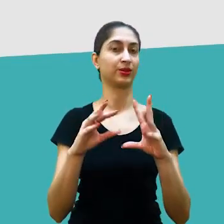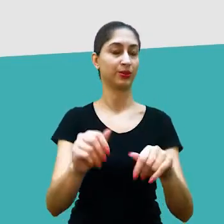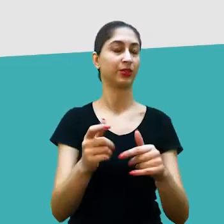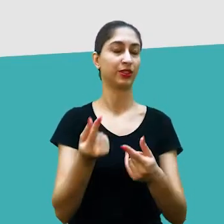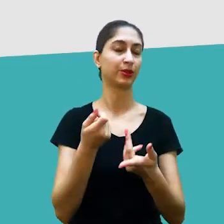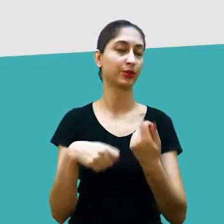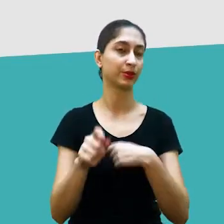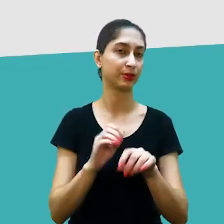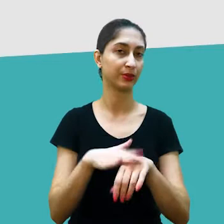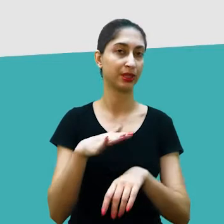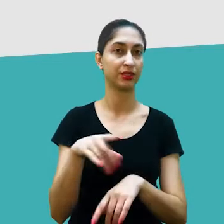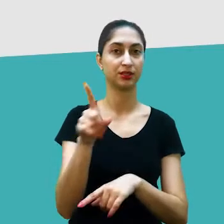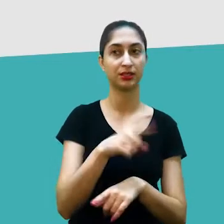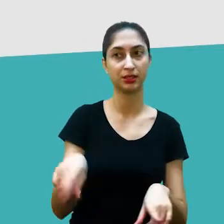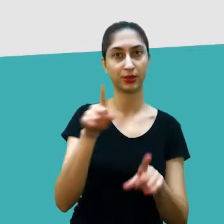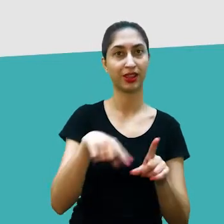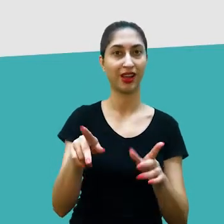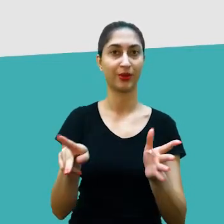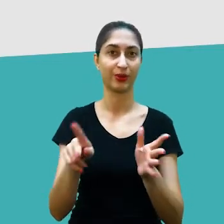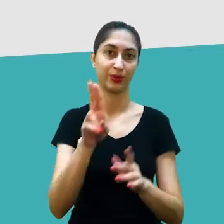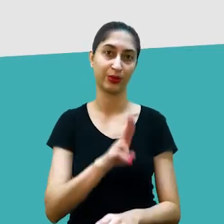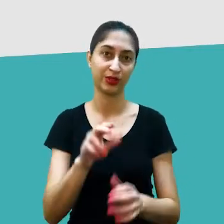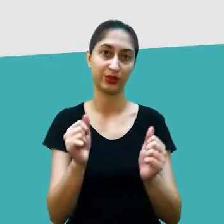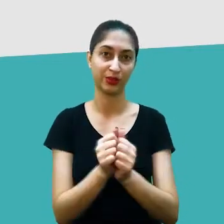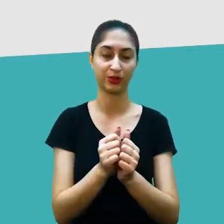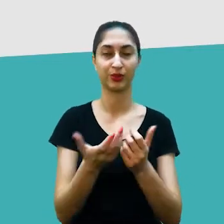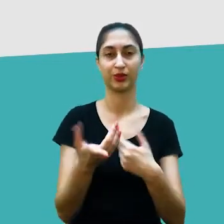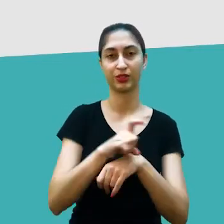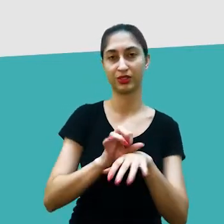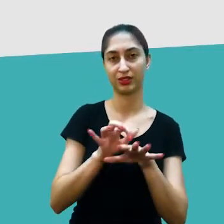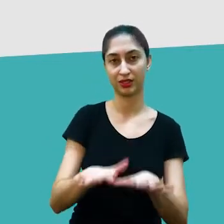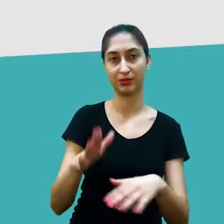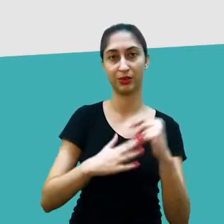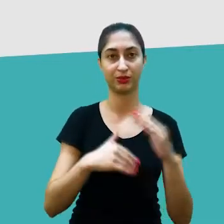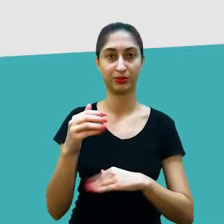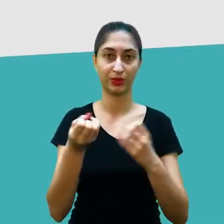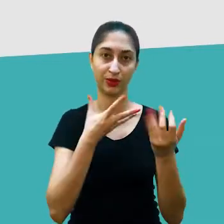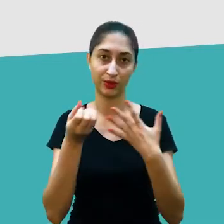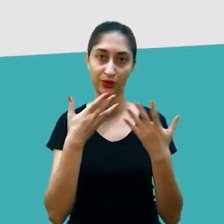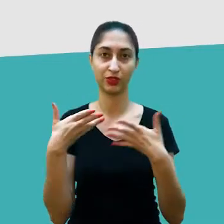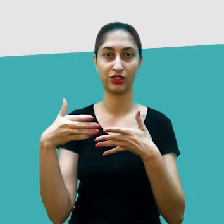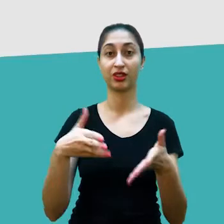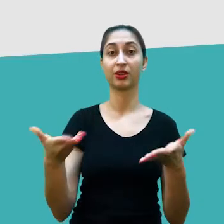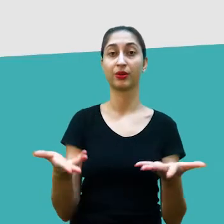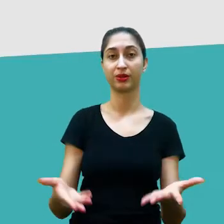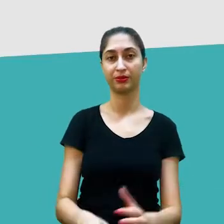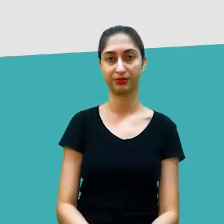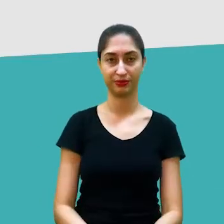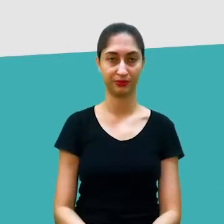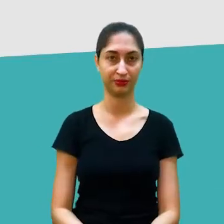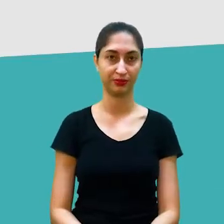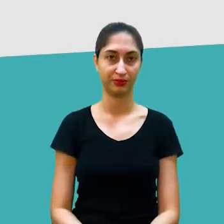economia mais circular junto a esses novos designers que estão chegando no mercado? Bom, eu acho que a gente